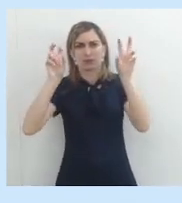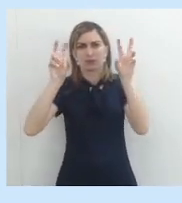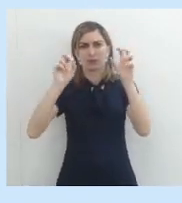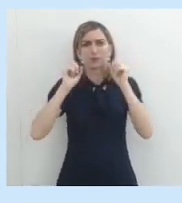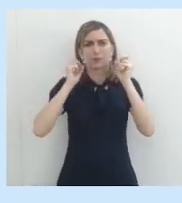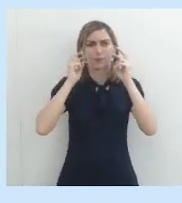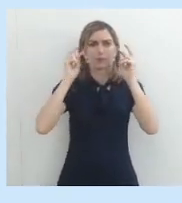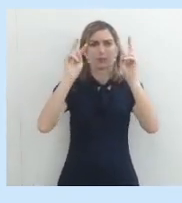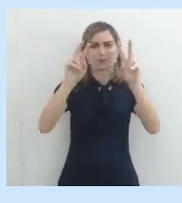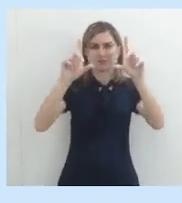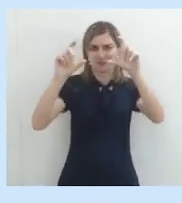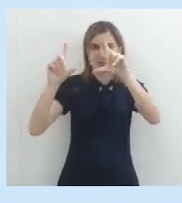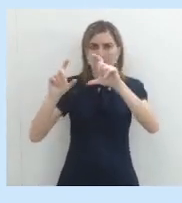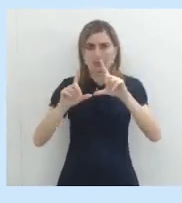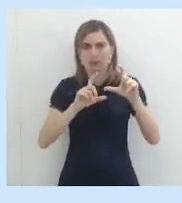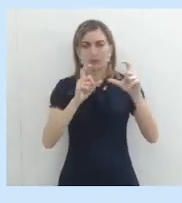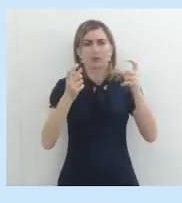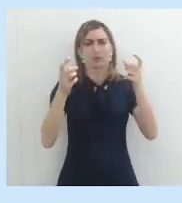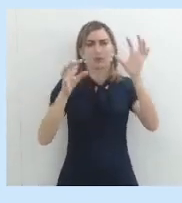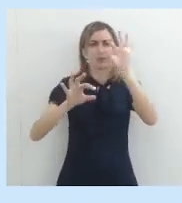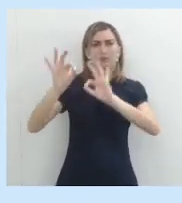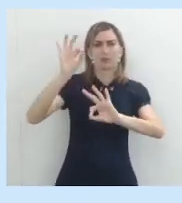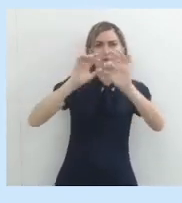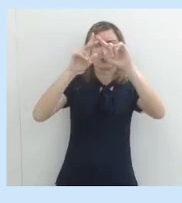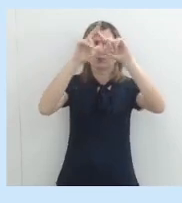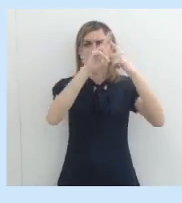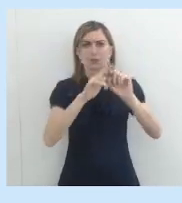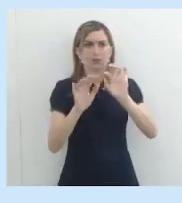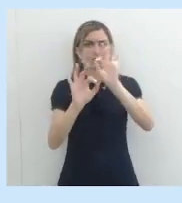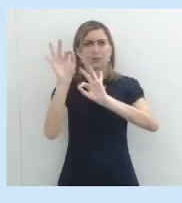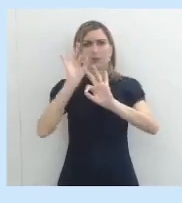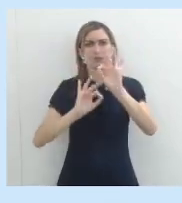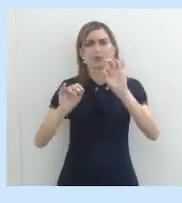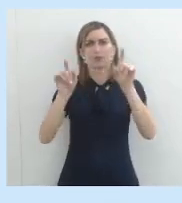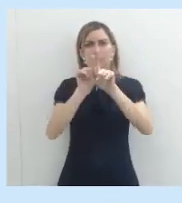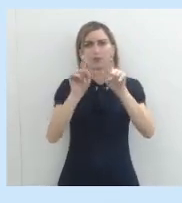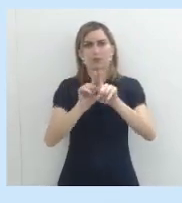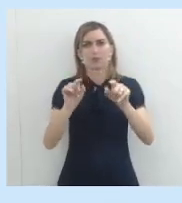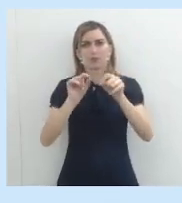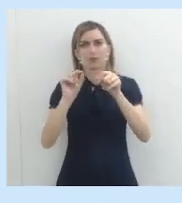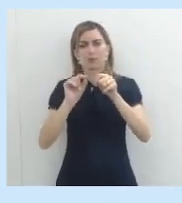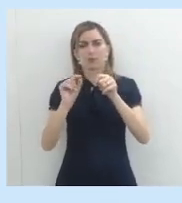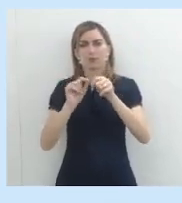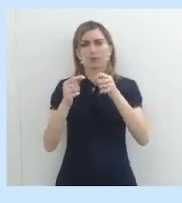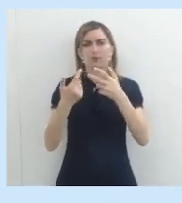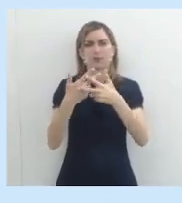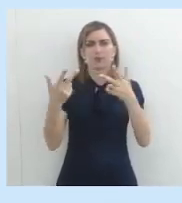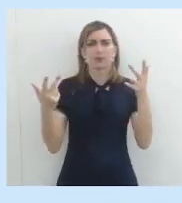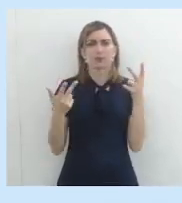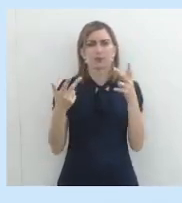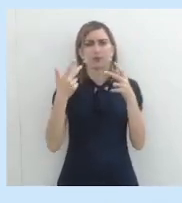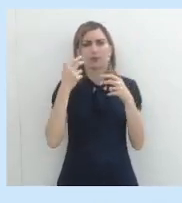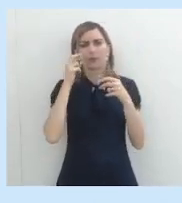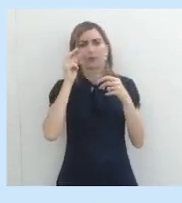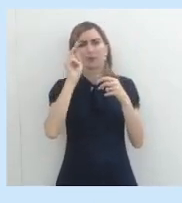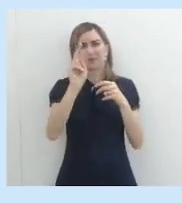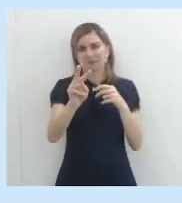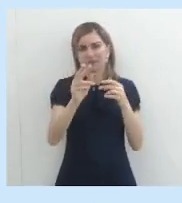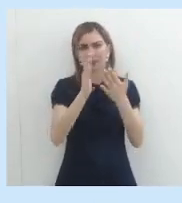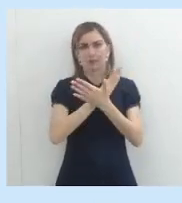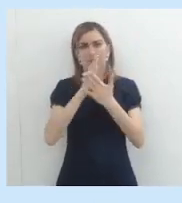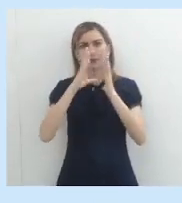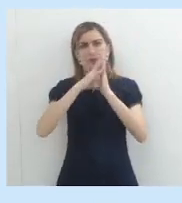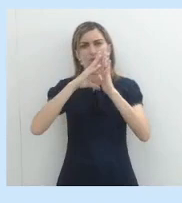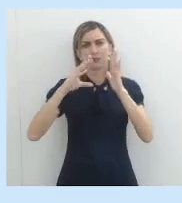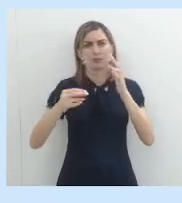ver fotografia, instalação, né? Então tem artistas também que fazem vídeo performance. Então você às vezes vai ver, né, em alguns museus você